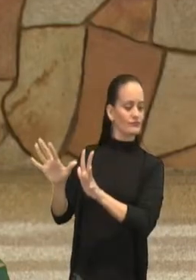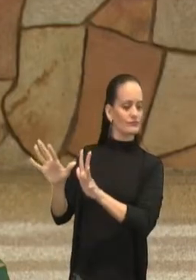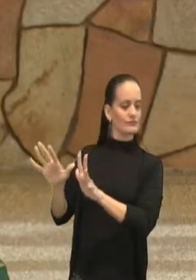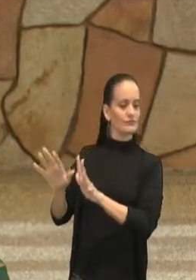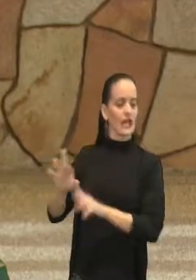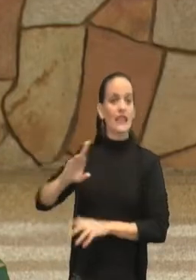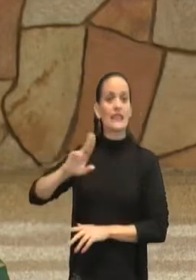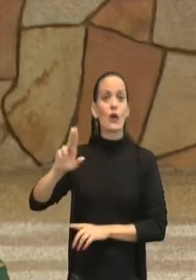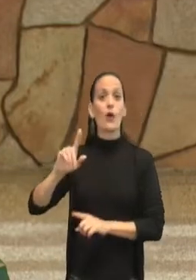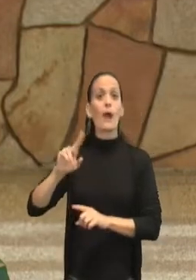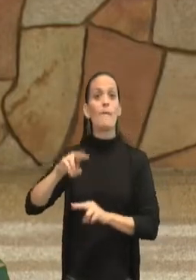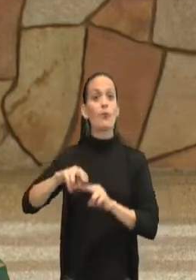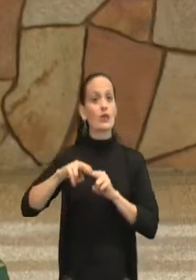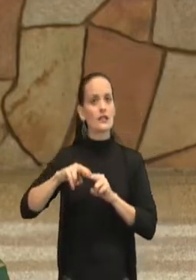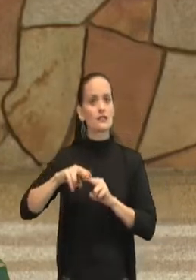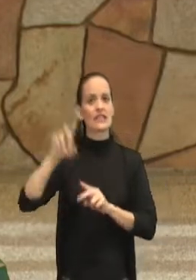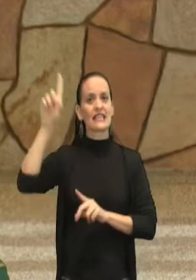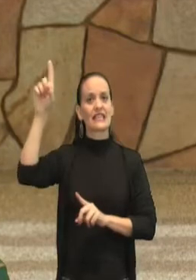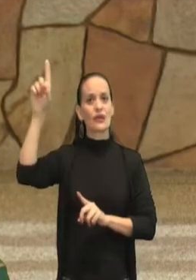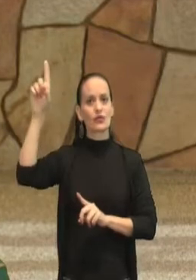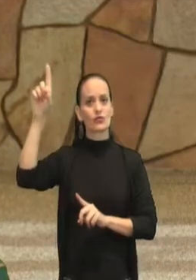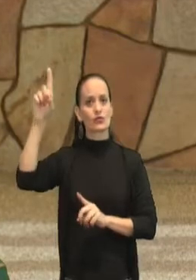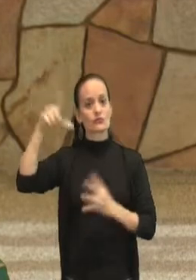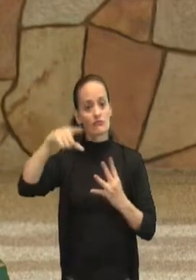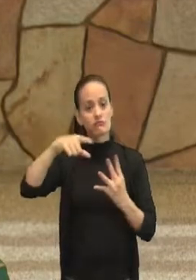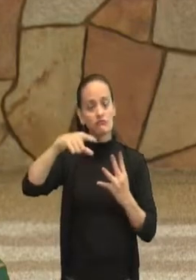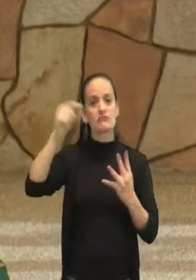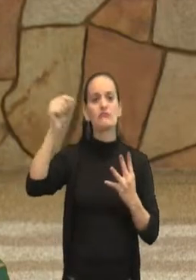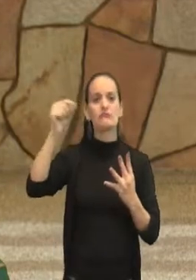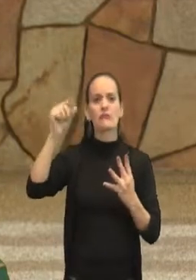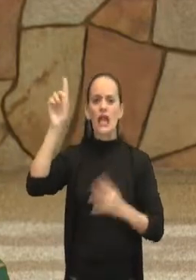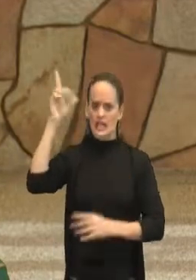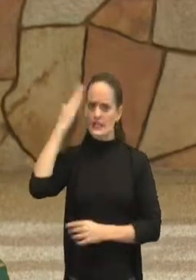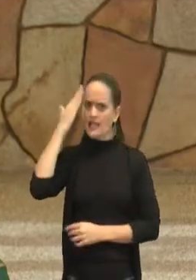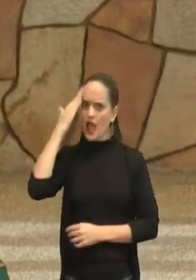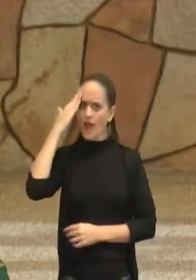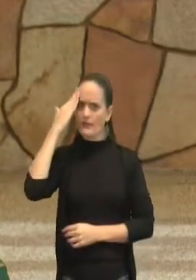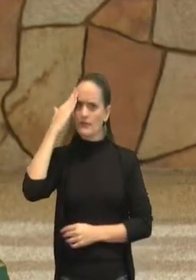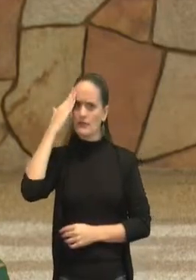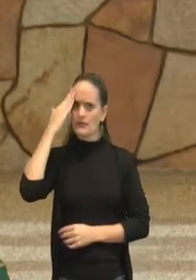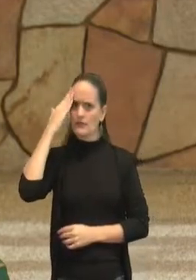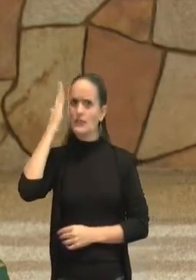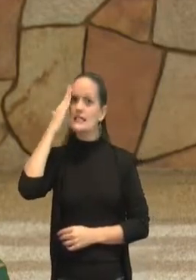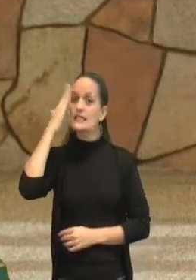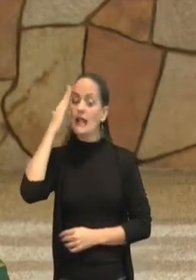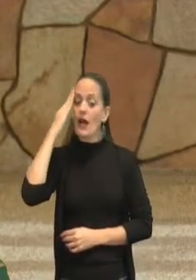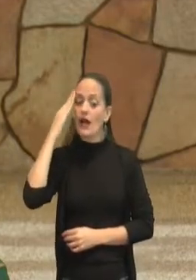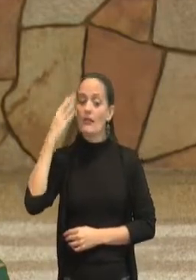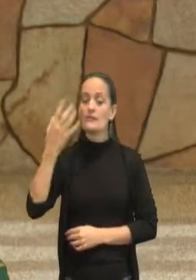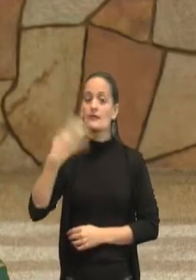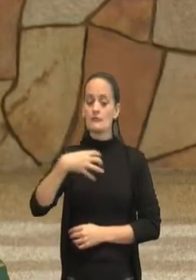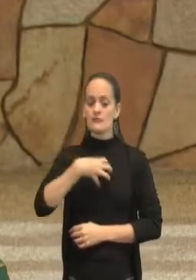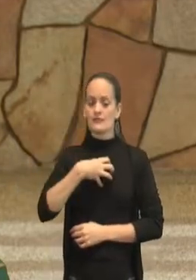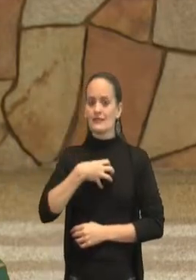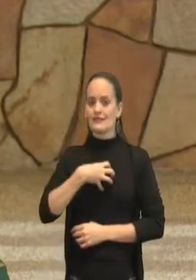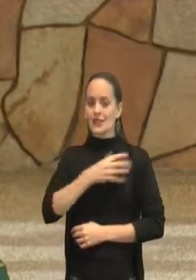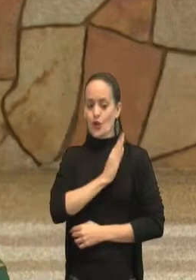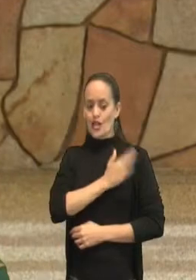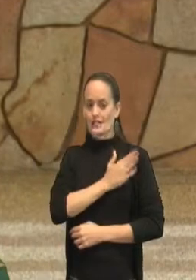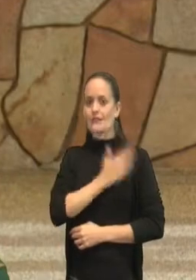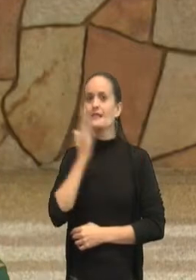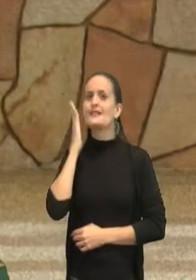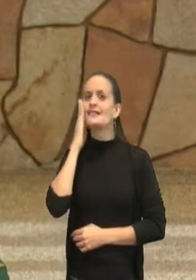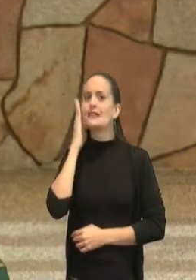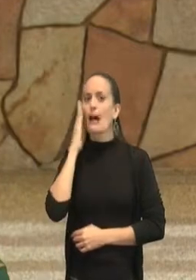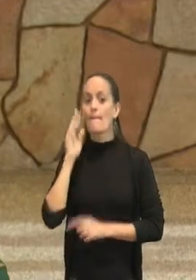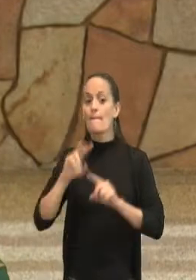escolha. Ele é onisciente, sabe de todas as coisas, mas o fato dele saber previamente a nossa escolha,